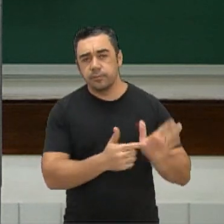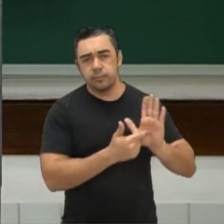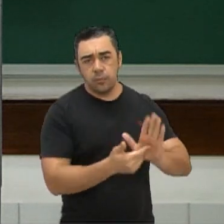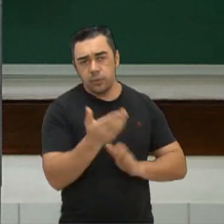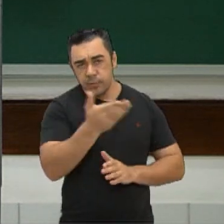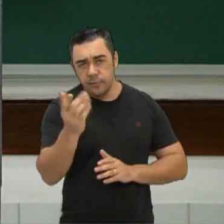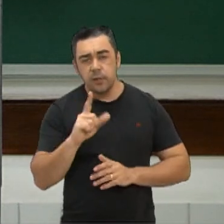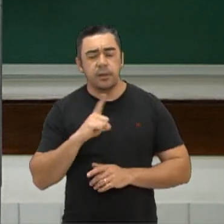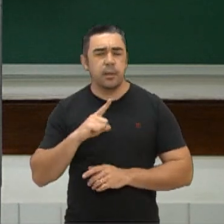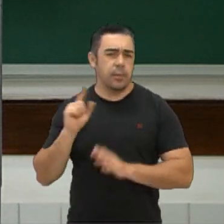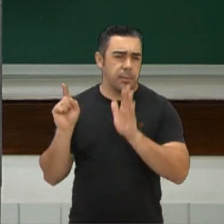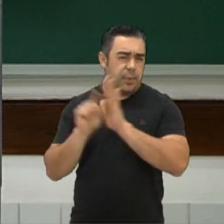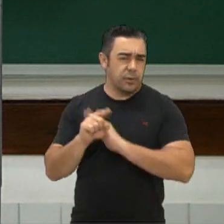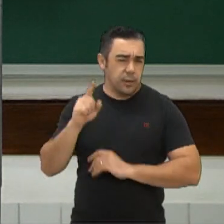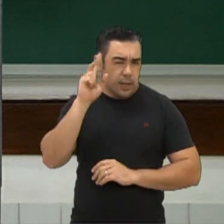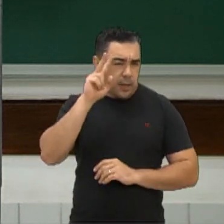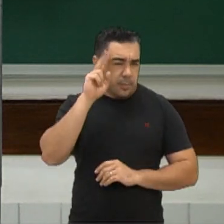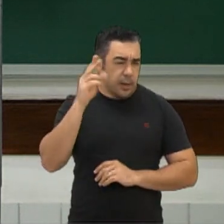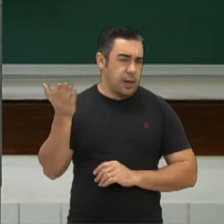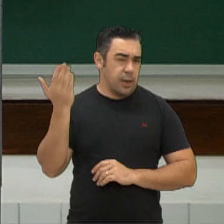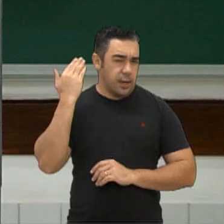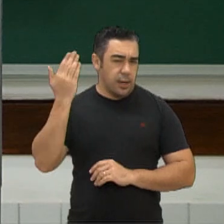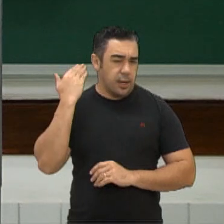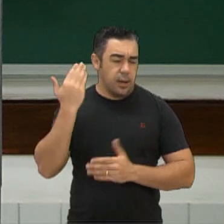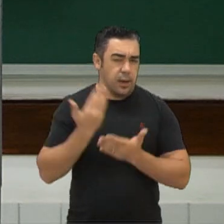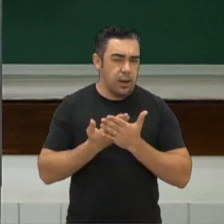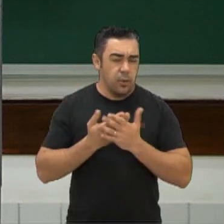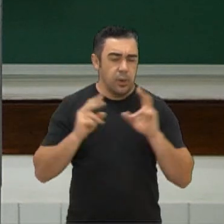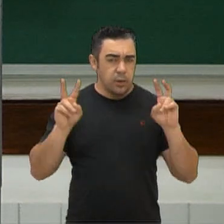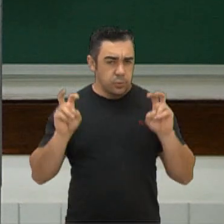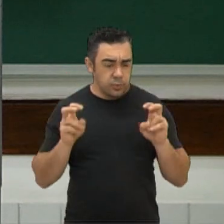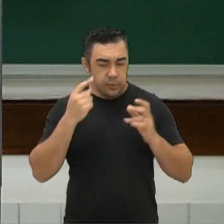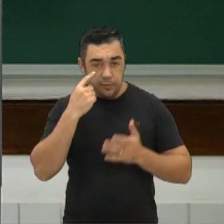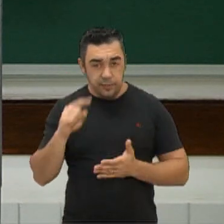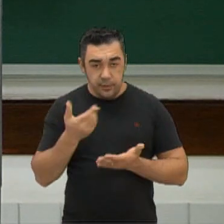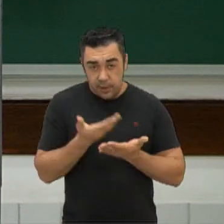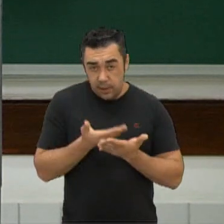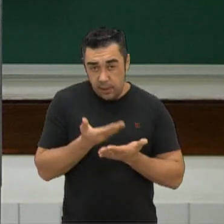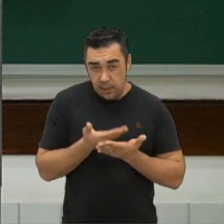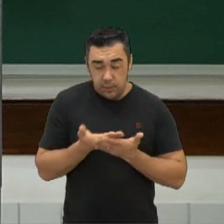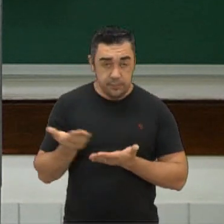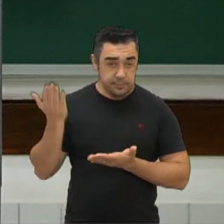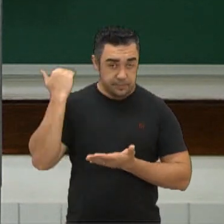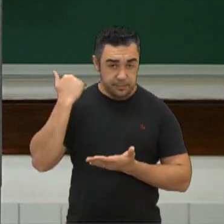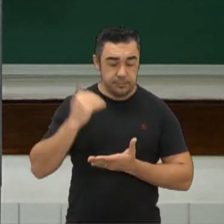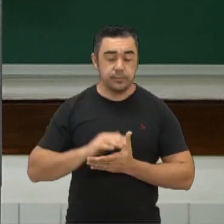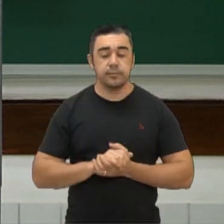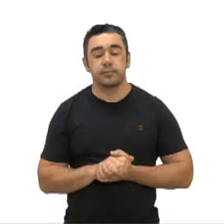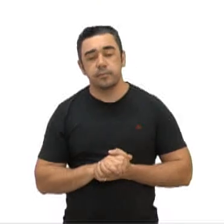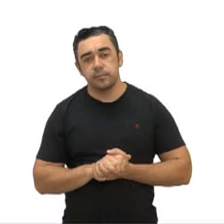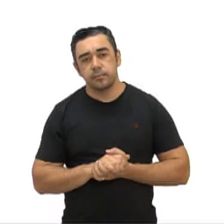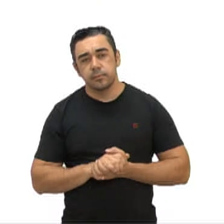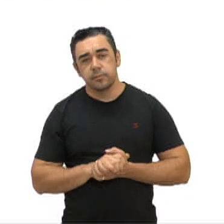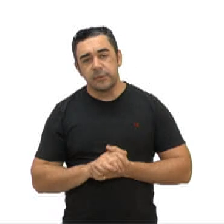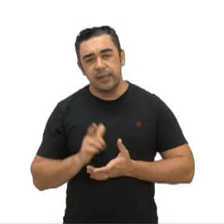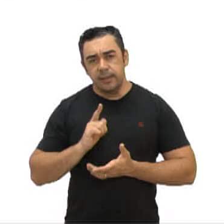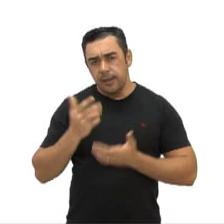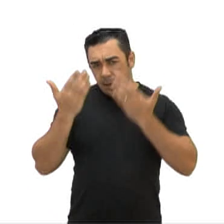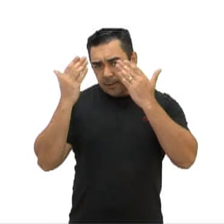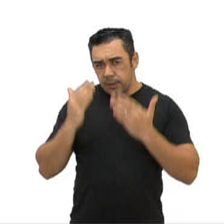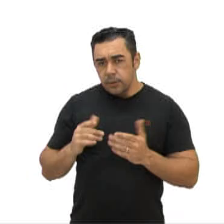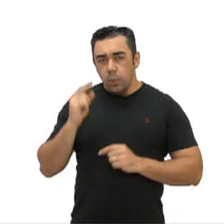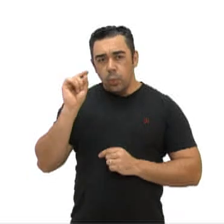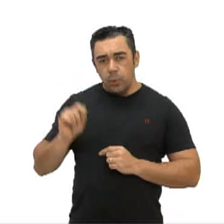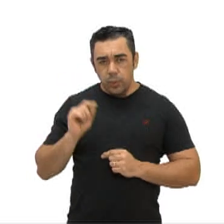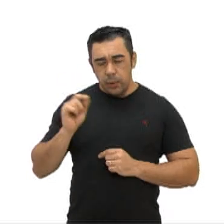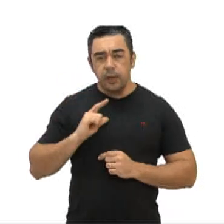gente um quiz para a gente relembrar, retomar um pouquinho dos assuntos que nós vimos nas aulas anteriores. Então, quando a gente analisa,